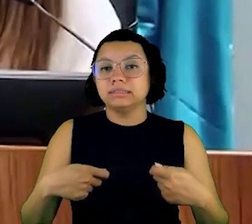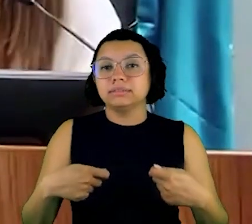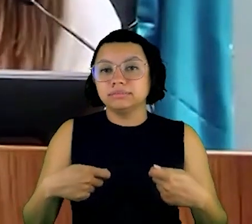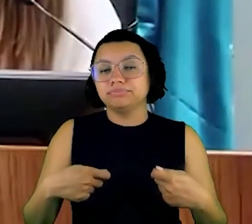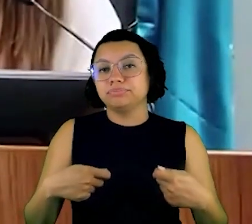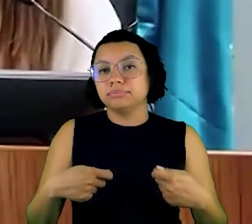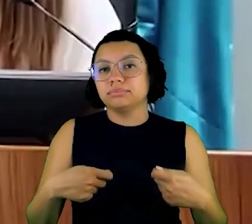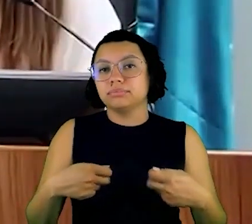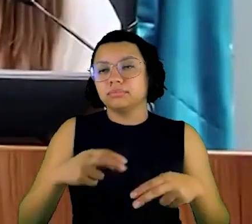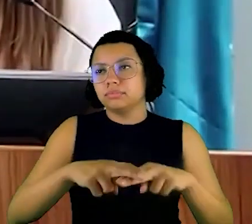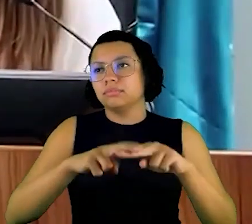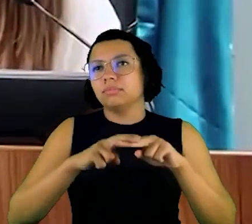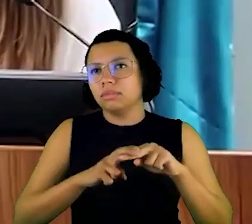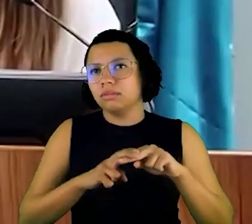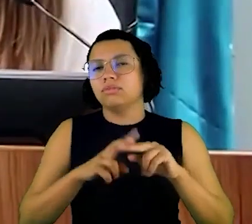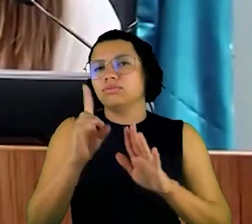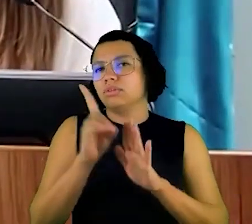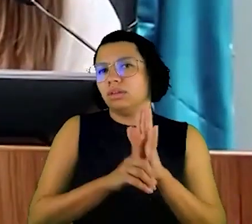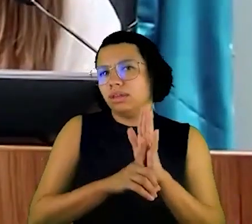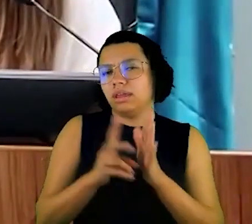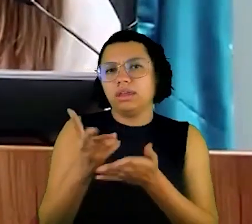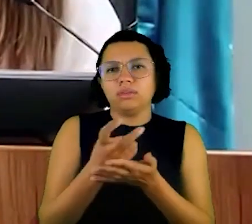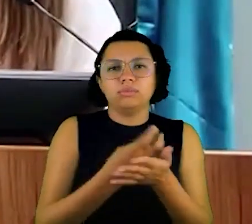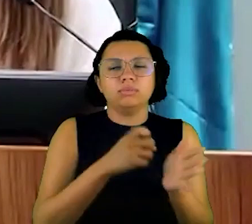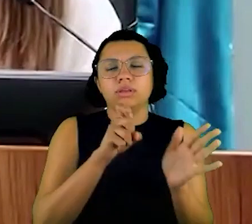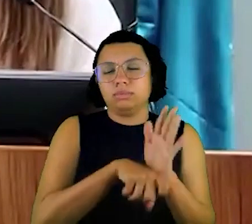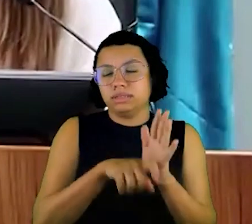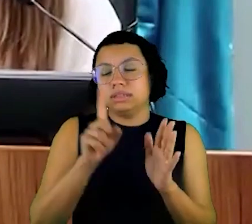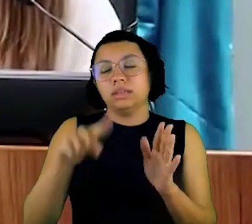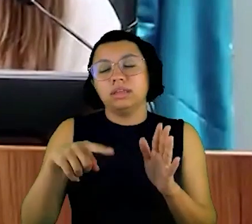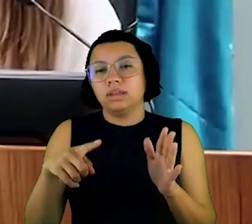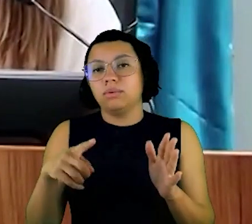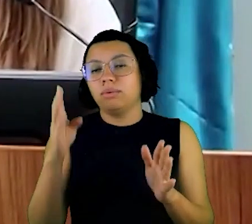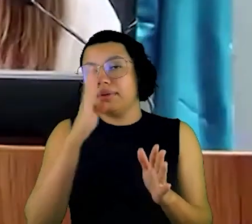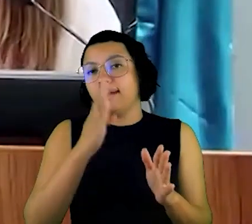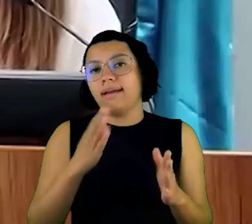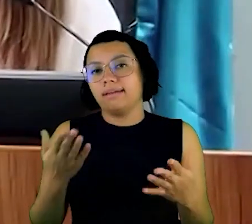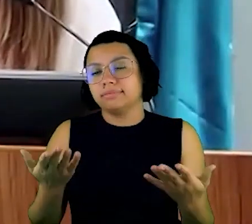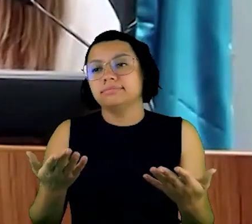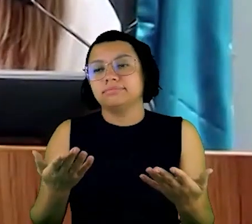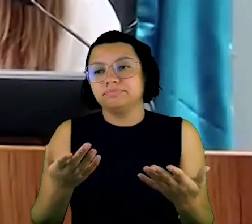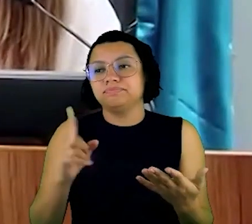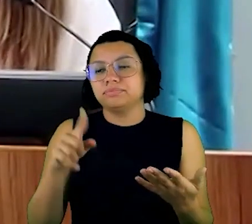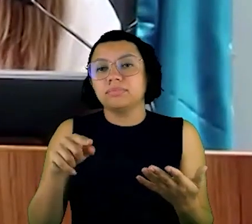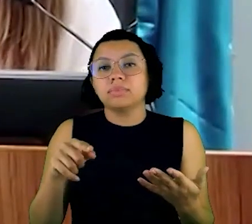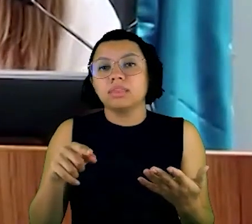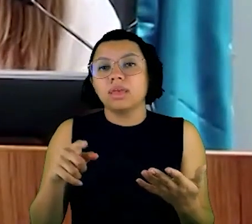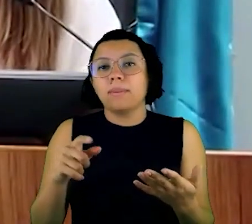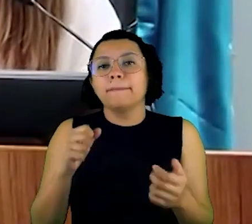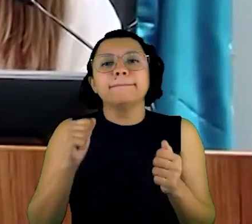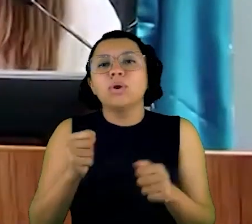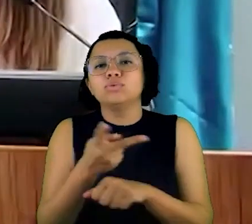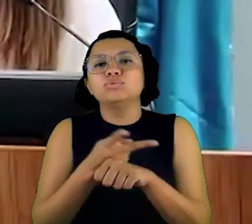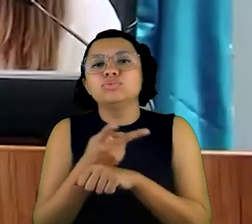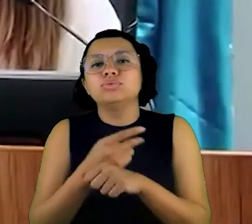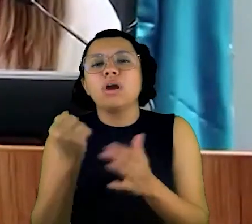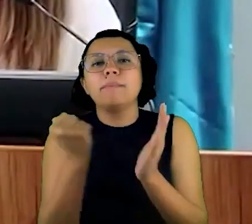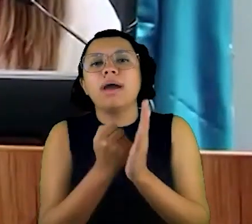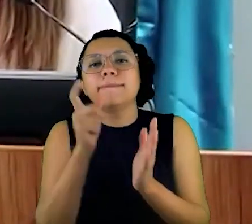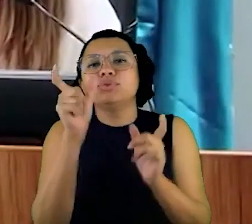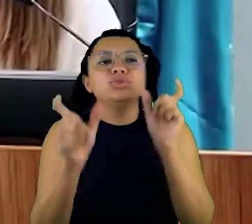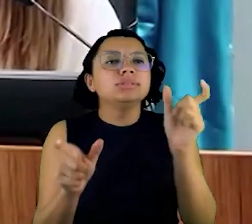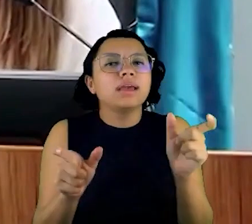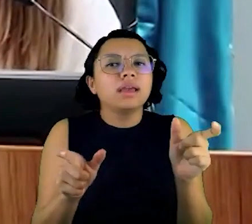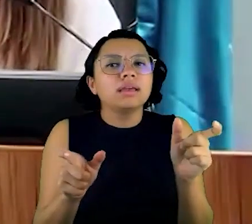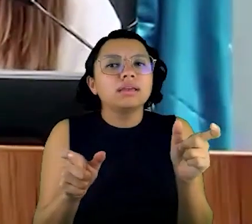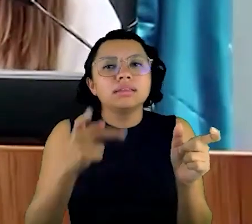precisa necessariamente, por uma premissa do direito tributário brasileiro, eu posso buscar patrimônio de quem para satisfazer o crédito tributário